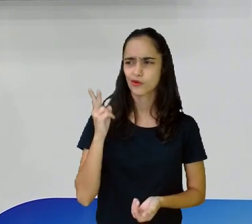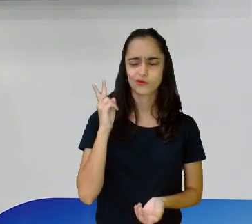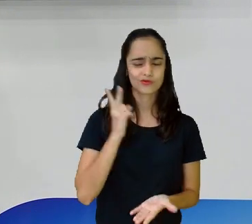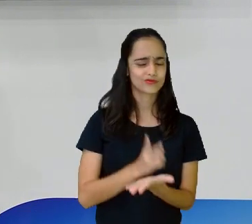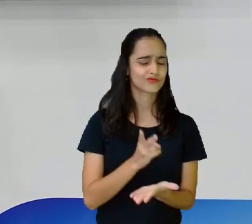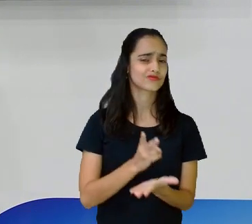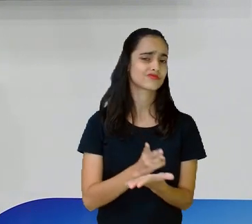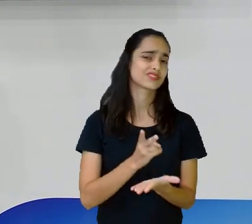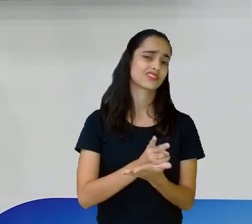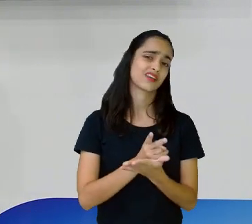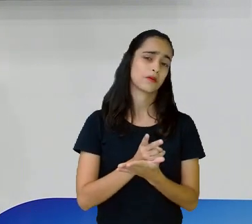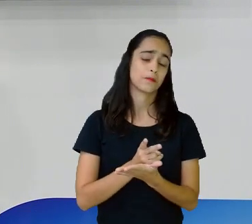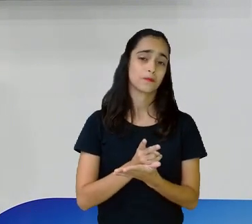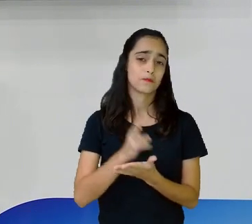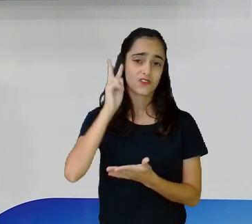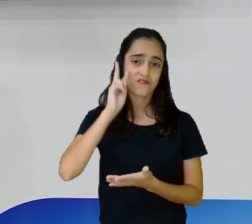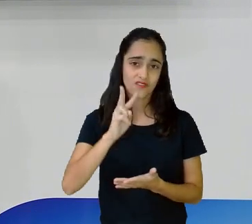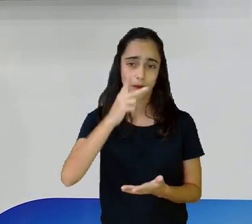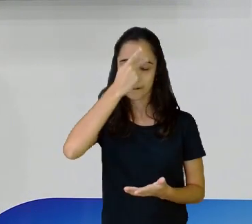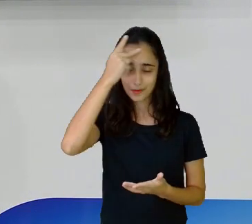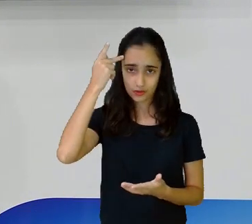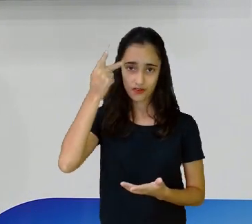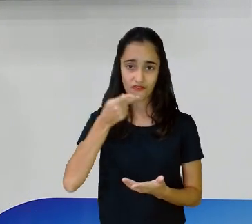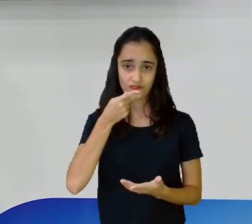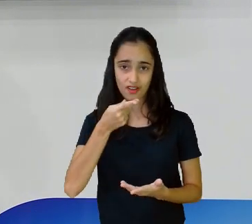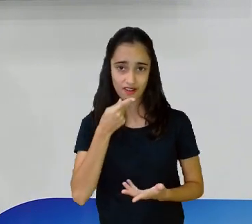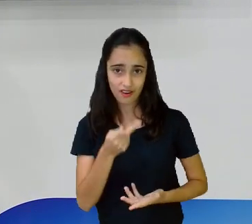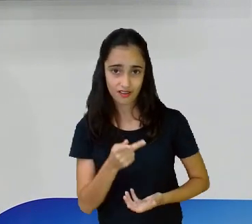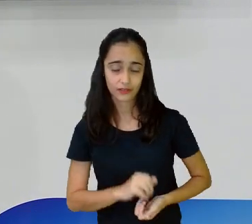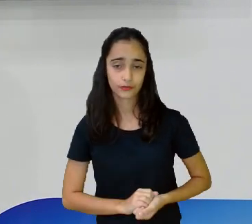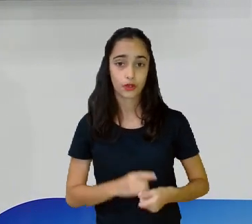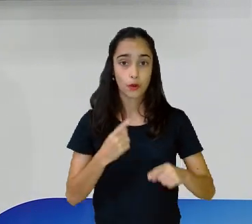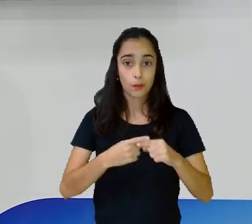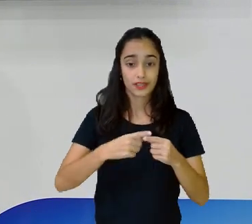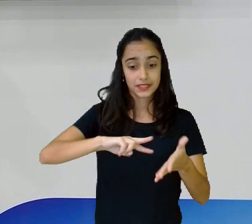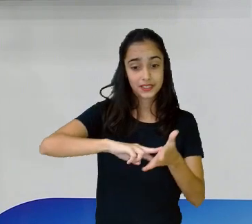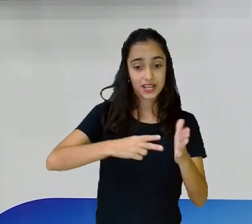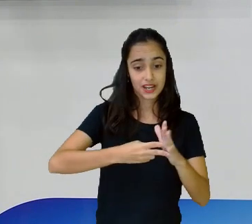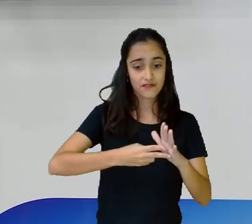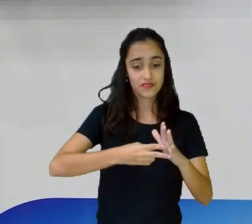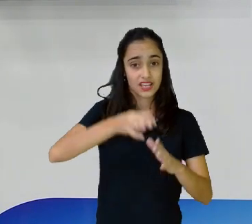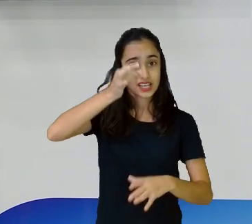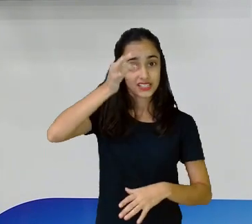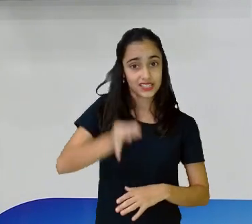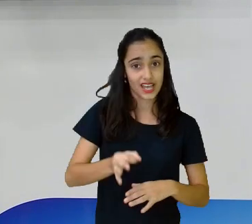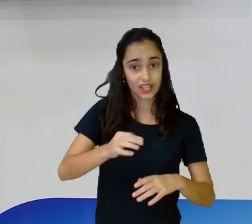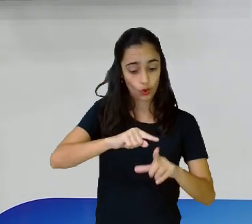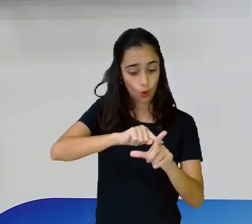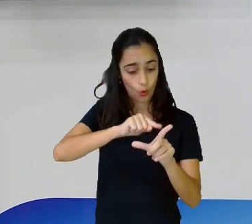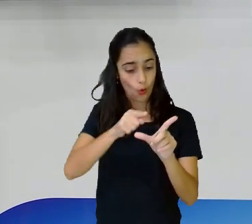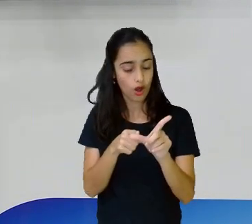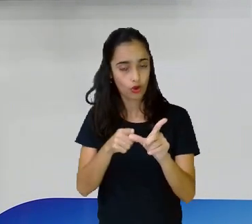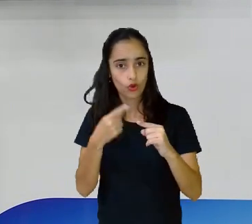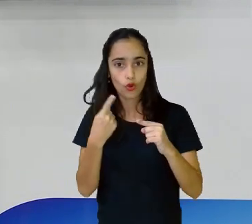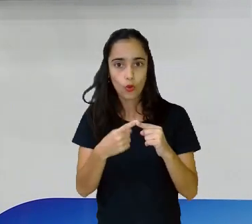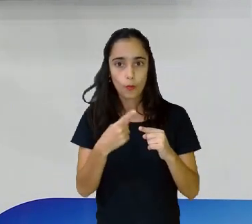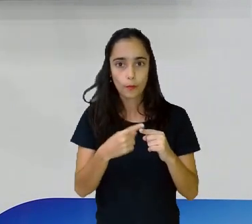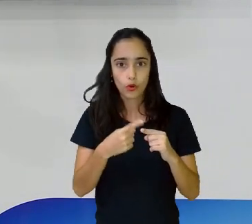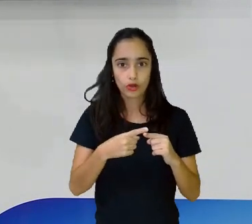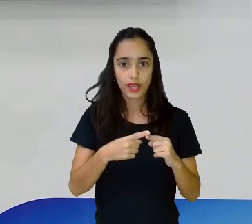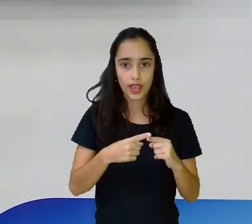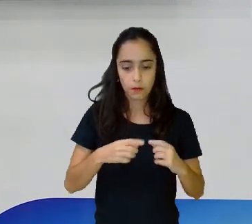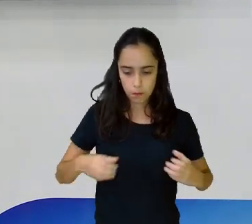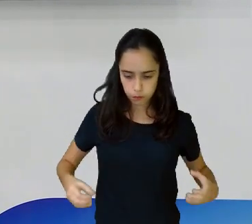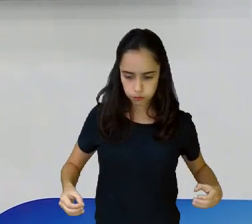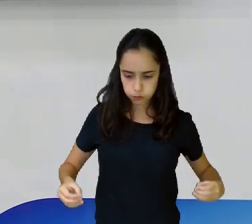não sei se ainda existe. Mas quando ele diz isso, é porque quando ele diz acertou no ângulo, é porque a ponta da trave, ela tem um ângulo de